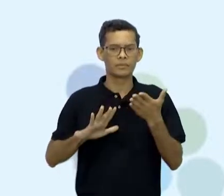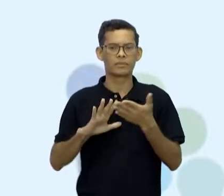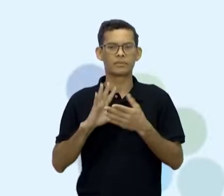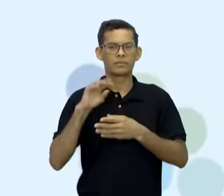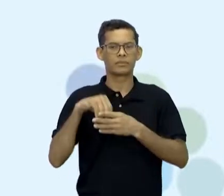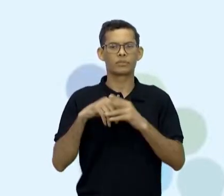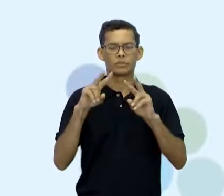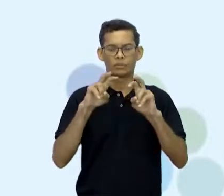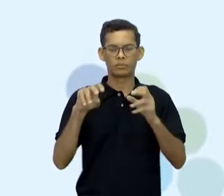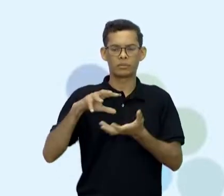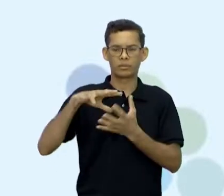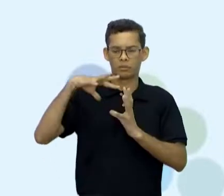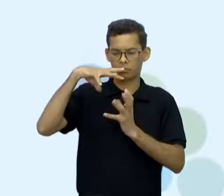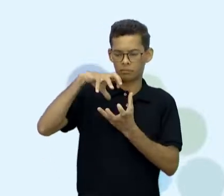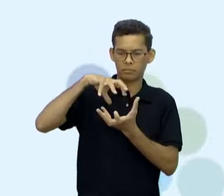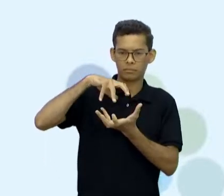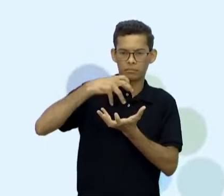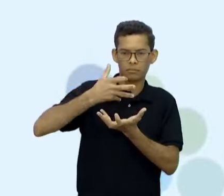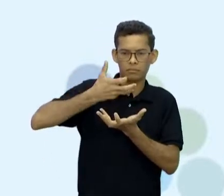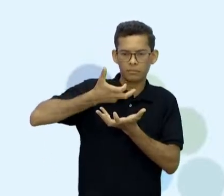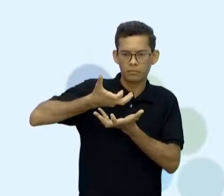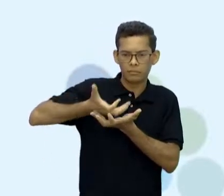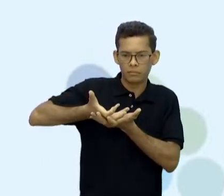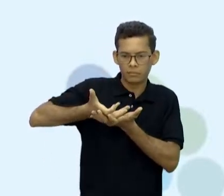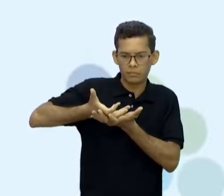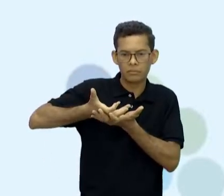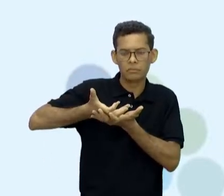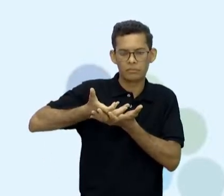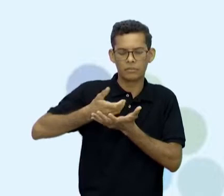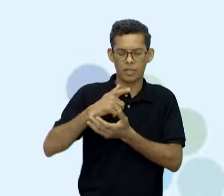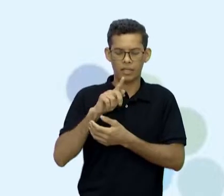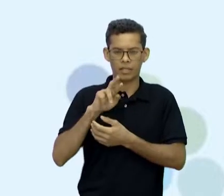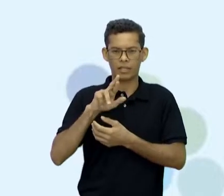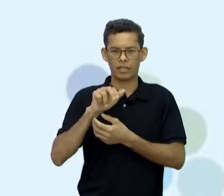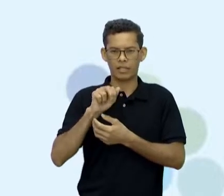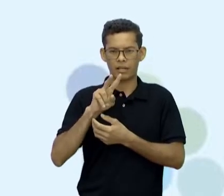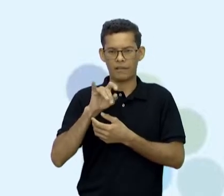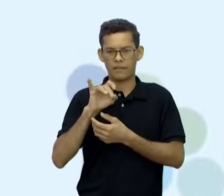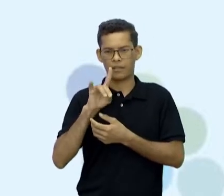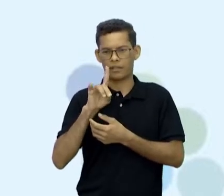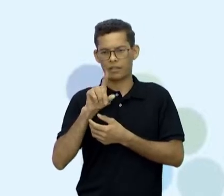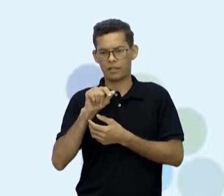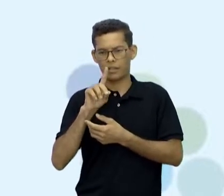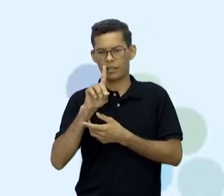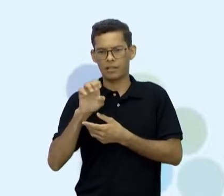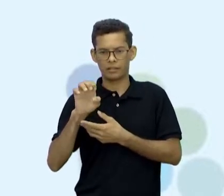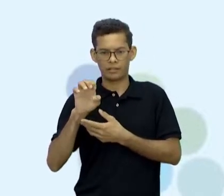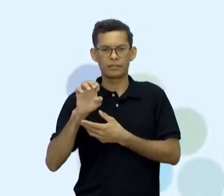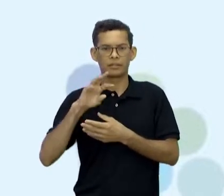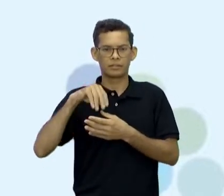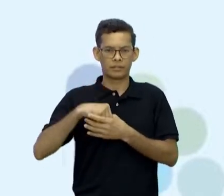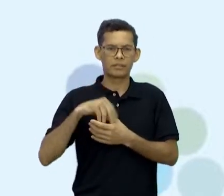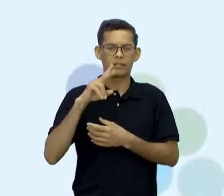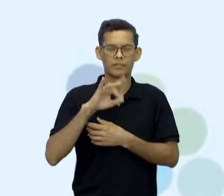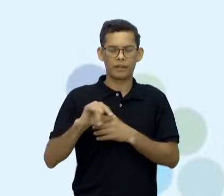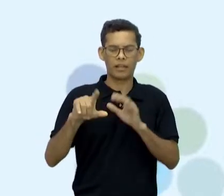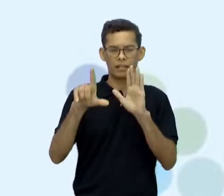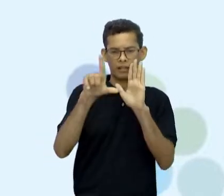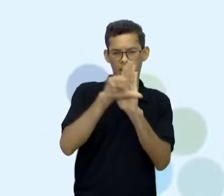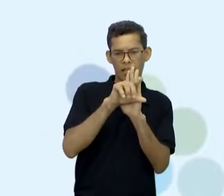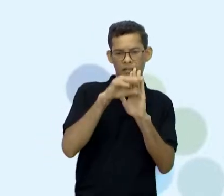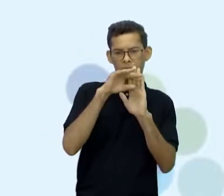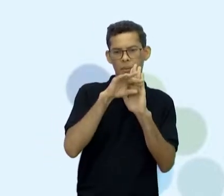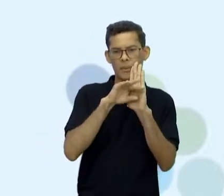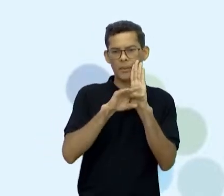gravitação e lei de Kepler, né? Já falamos da lei de Kepler, já falamos da gravitação, praticamente do Isaac Newton, Kepler e assim por